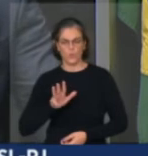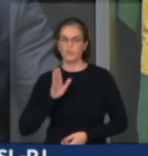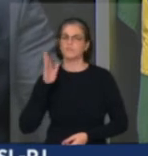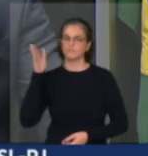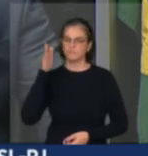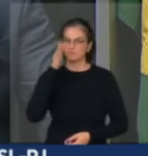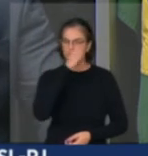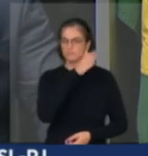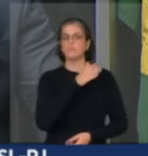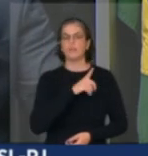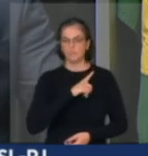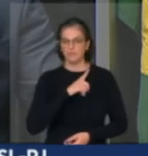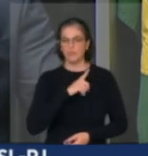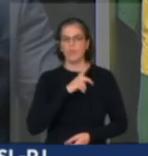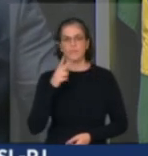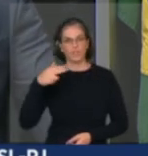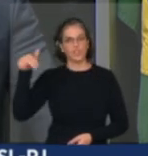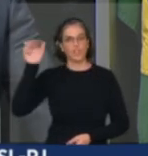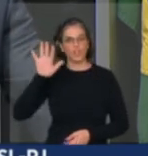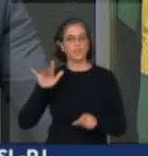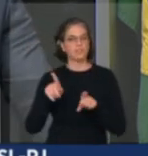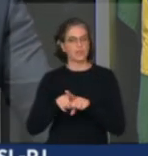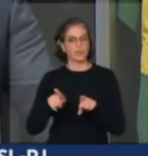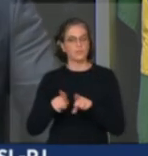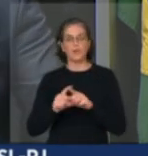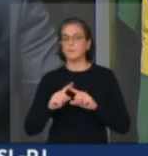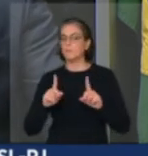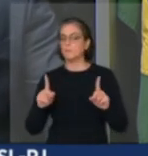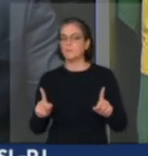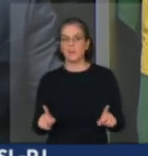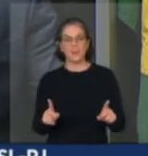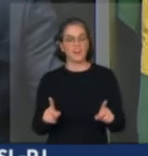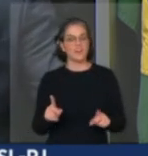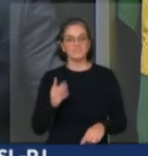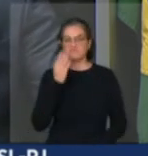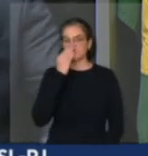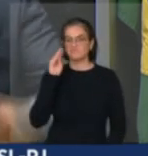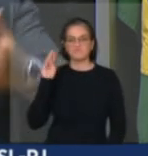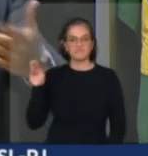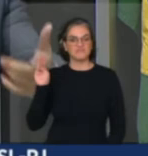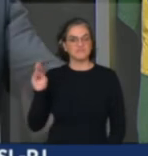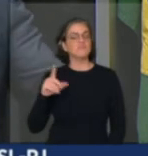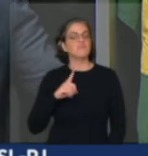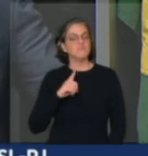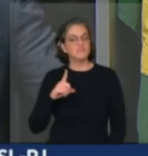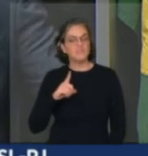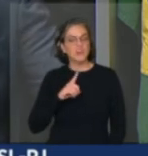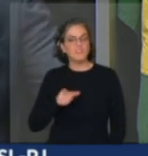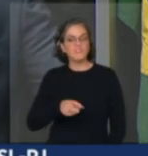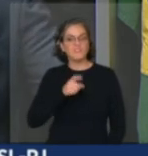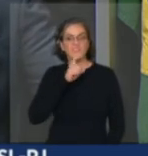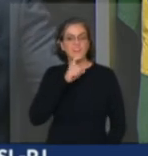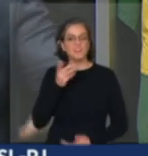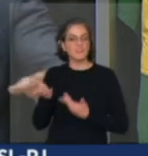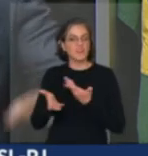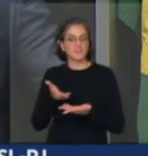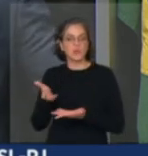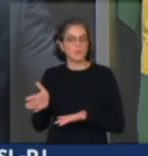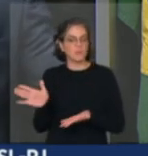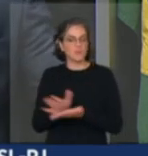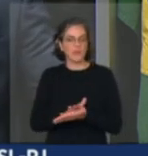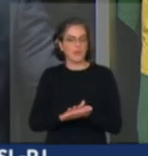os cantos, inclusive até para o Nordeste, e lá ele é ignorado, é tratado com indiferença. Não